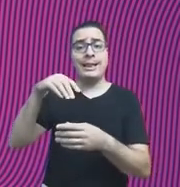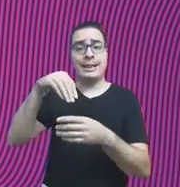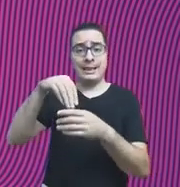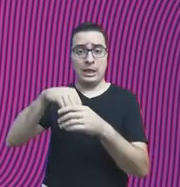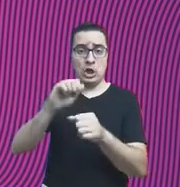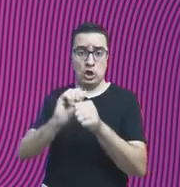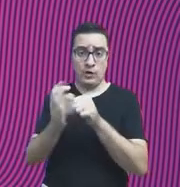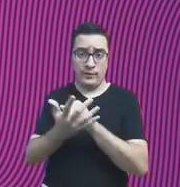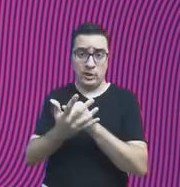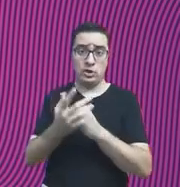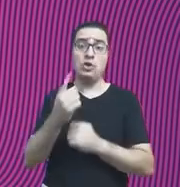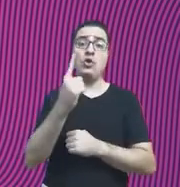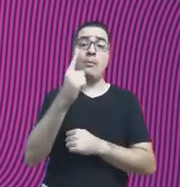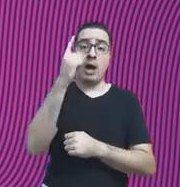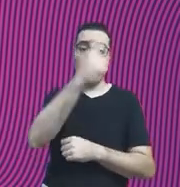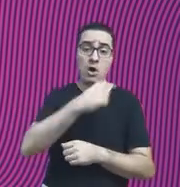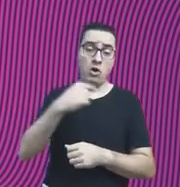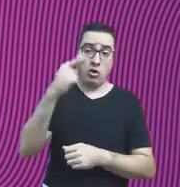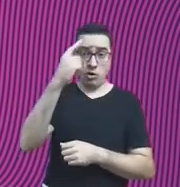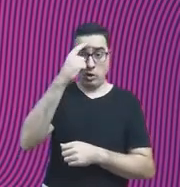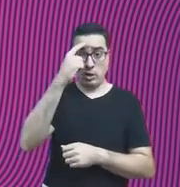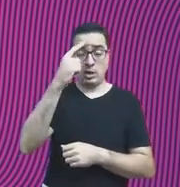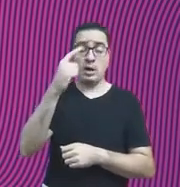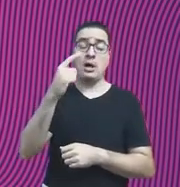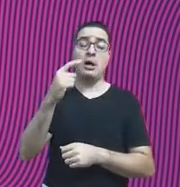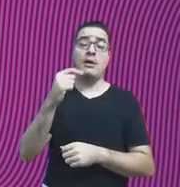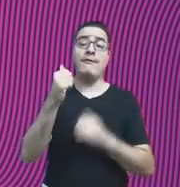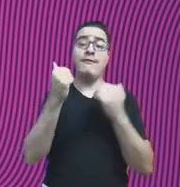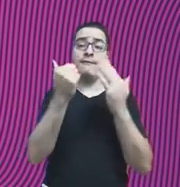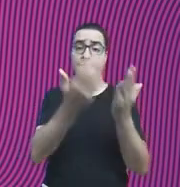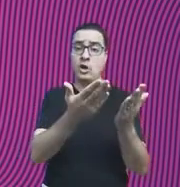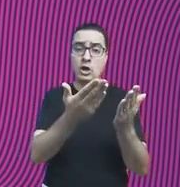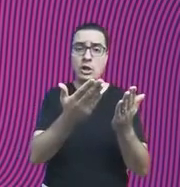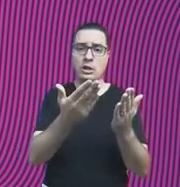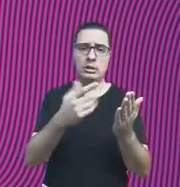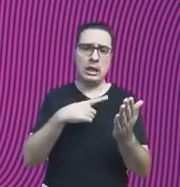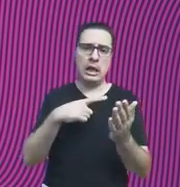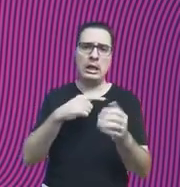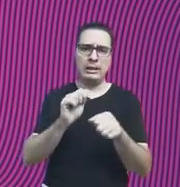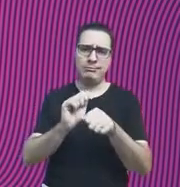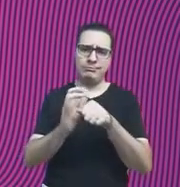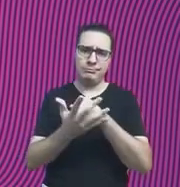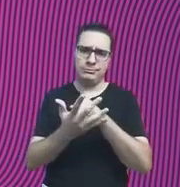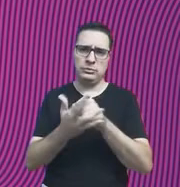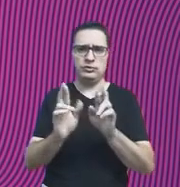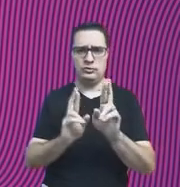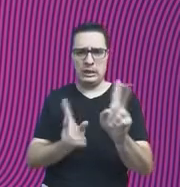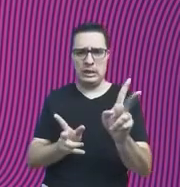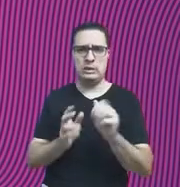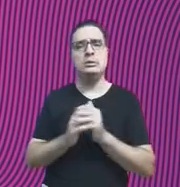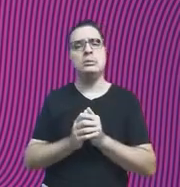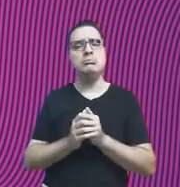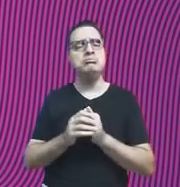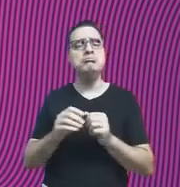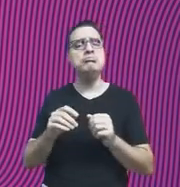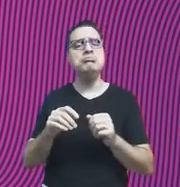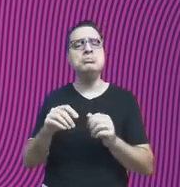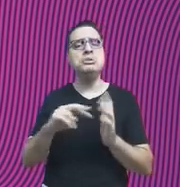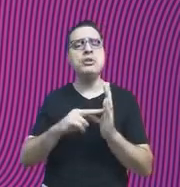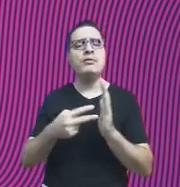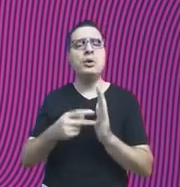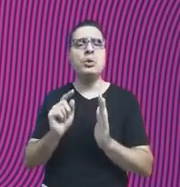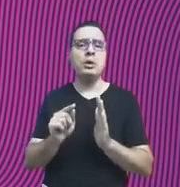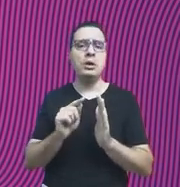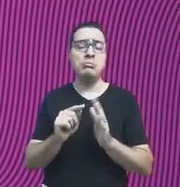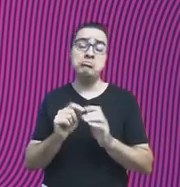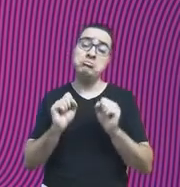dentro ou fora do ambiente pandêmico. Isso significa o quê? Você também pode perguntar, bom, e quem é que